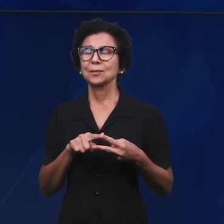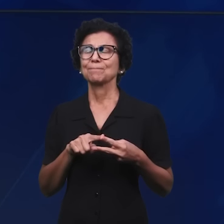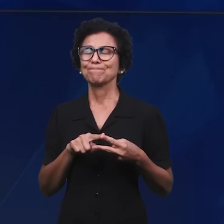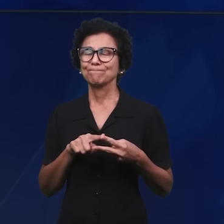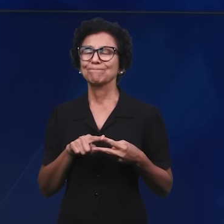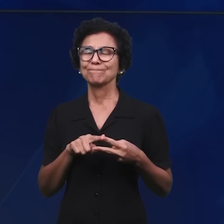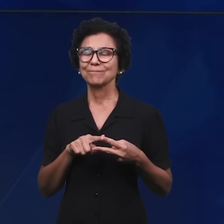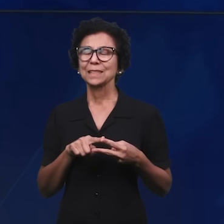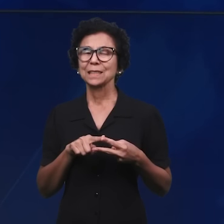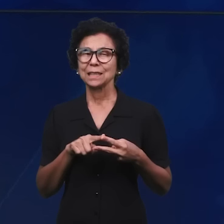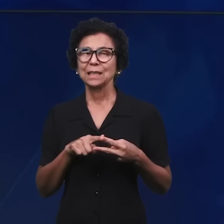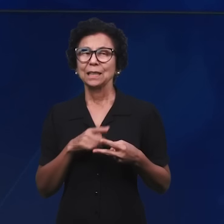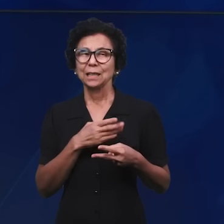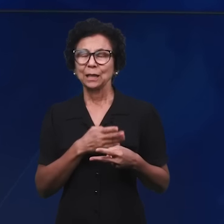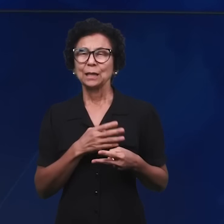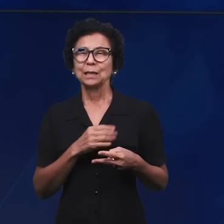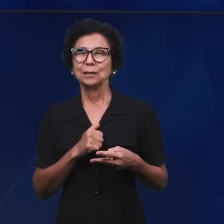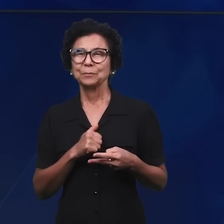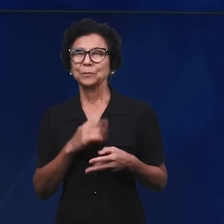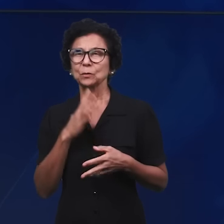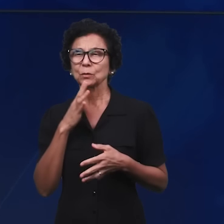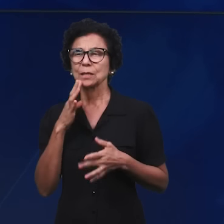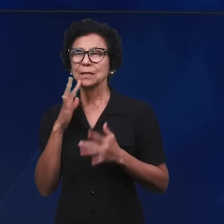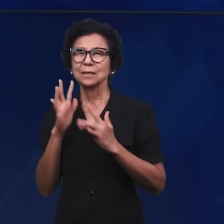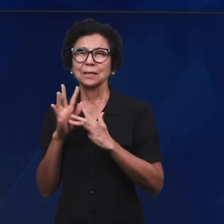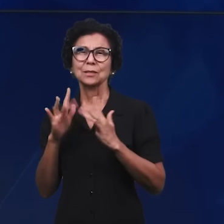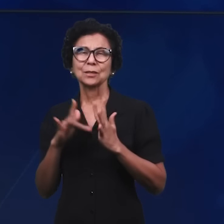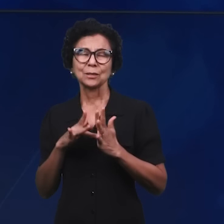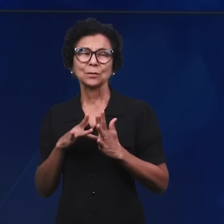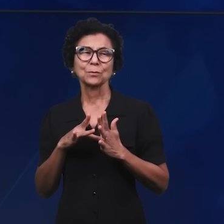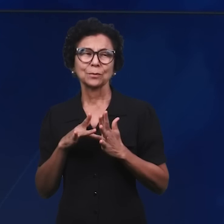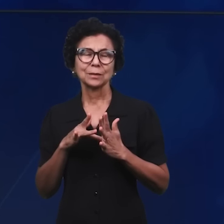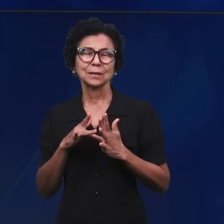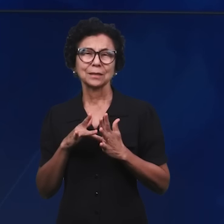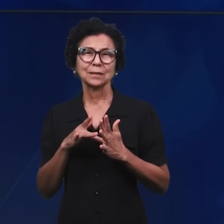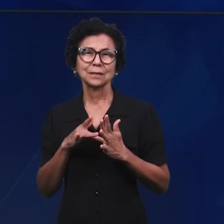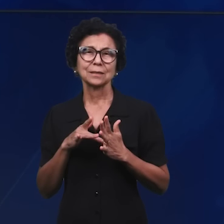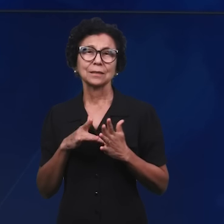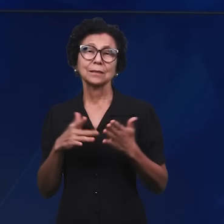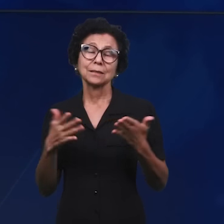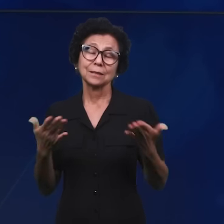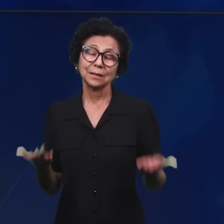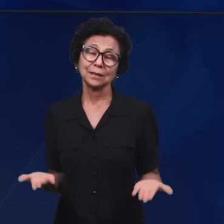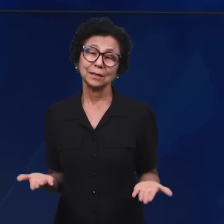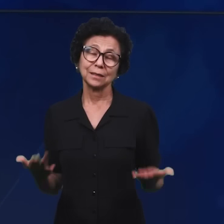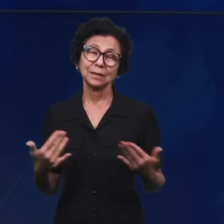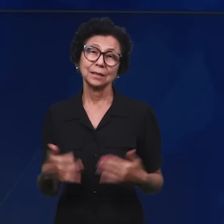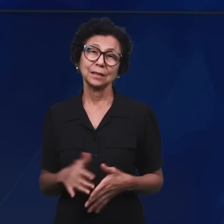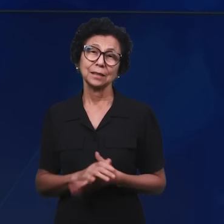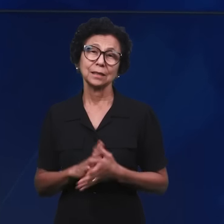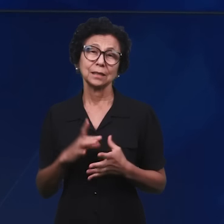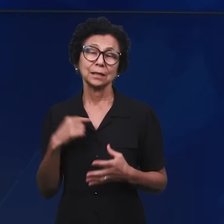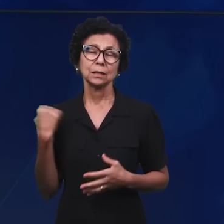E essa é uma verdade para todo homem, do mais novo ao mais idoso.